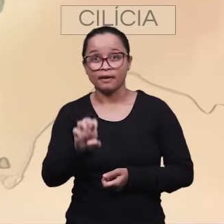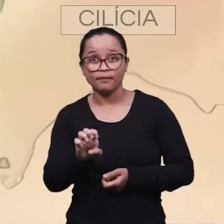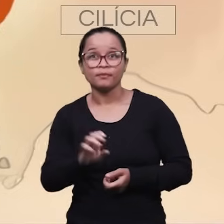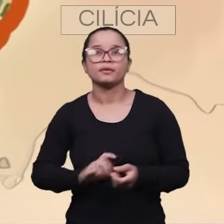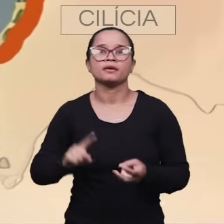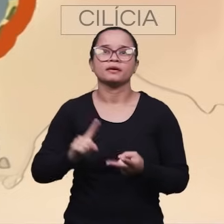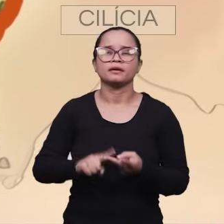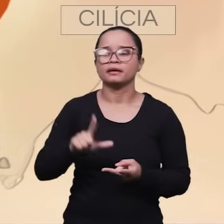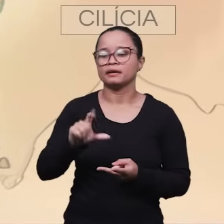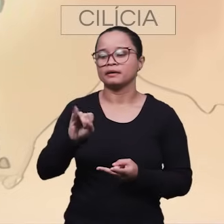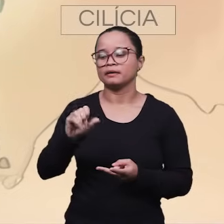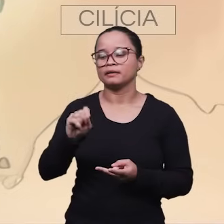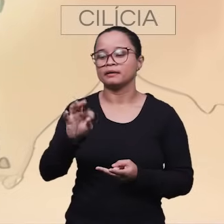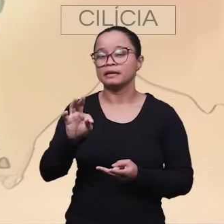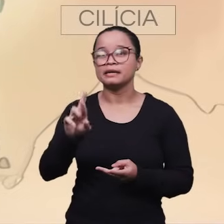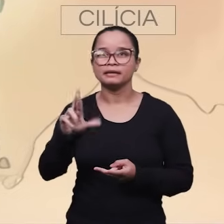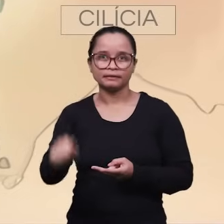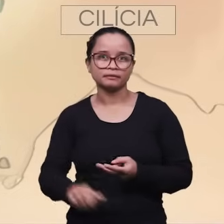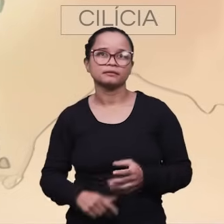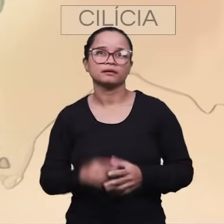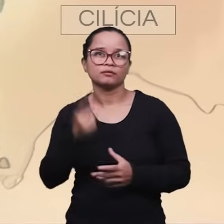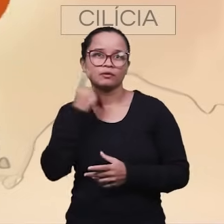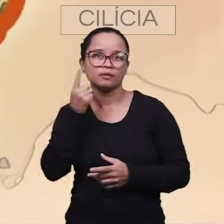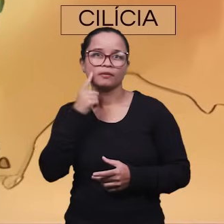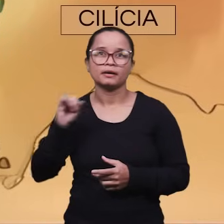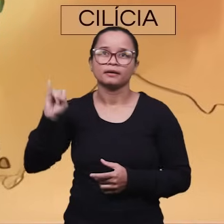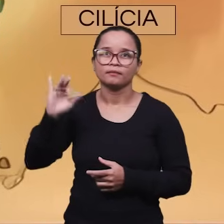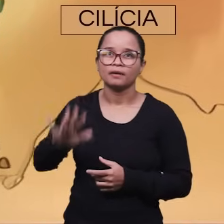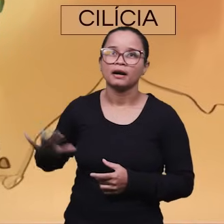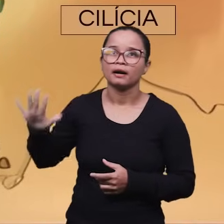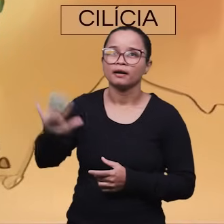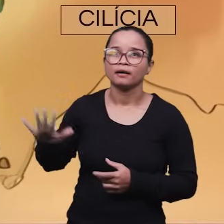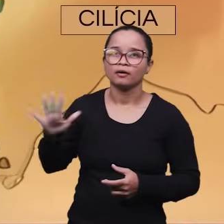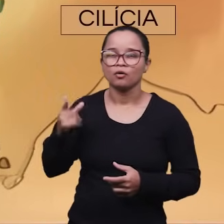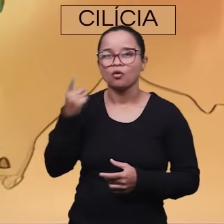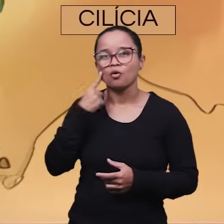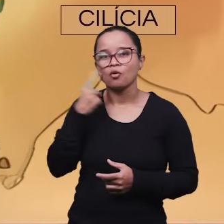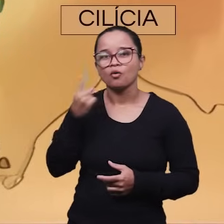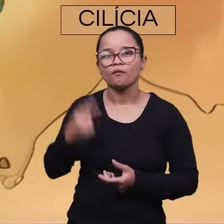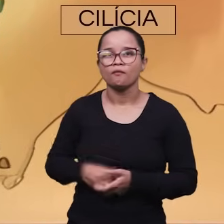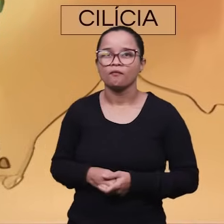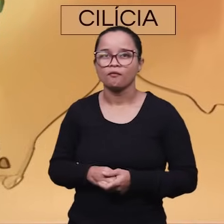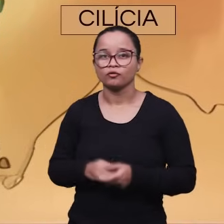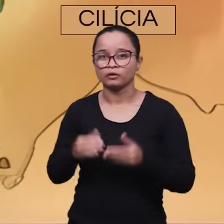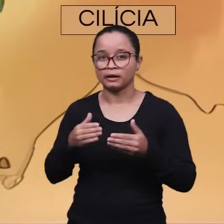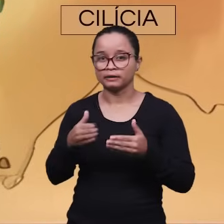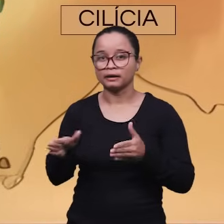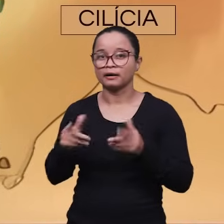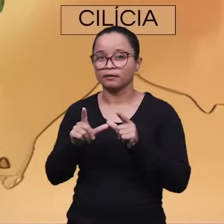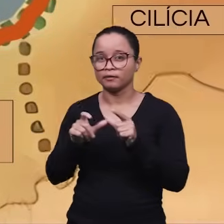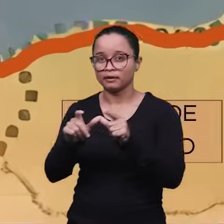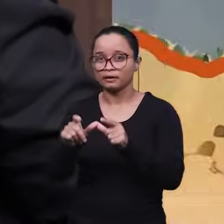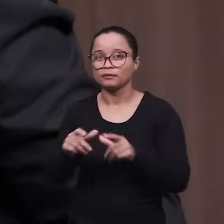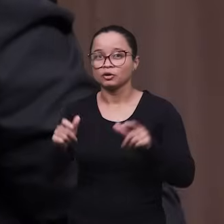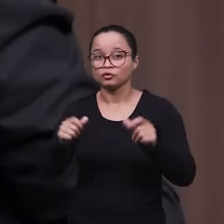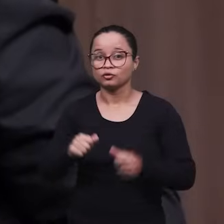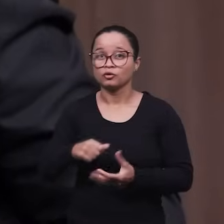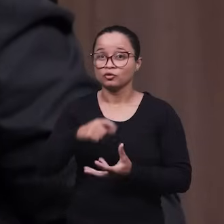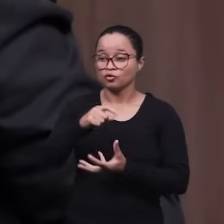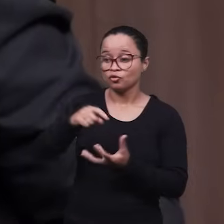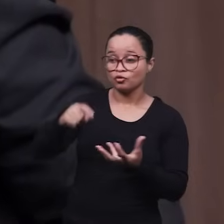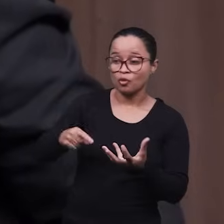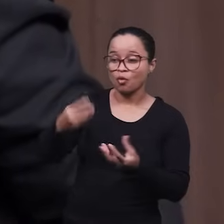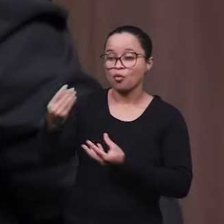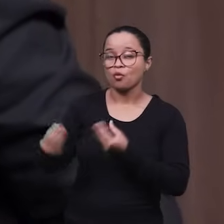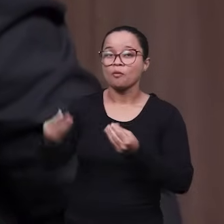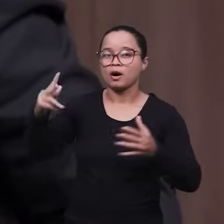anteriormente evangelizadas. Os irmãos conseguem ver na tela um pouco dessas, né, incursões ali pelo continente, como ela de